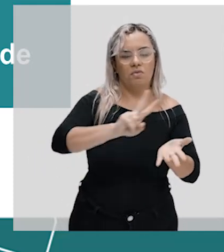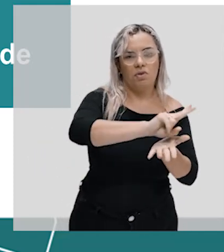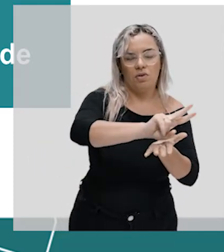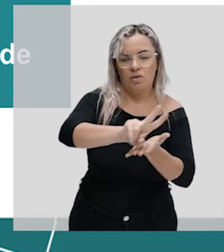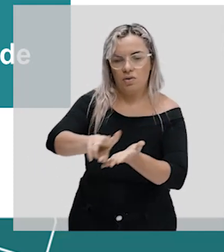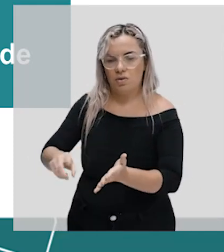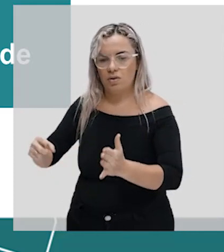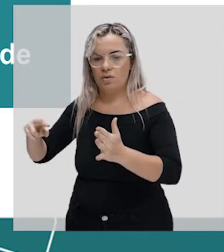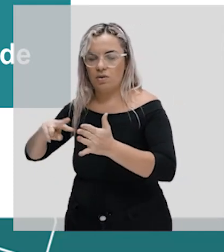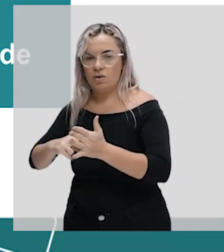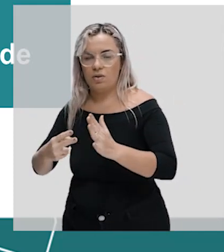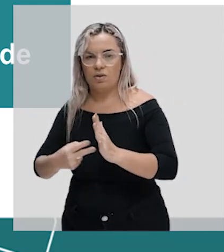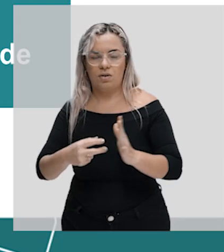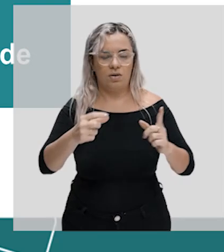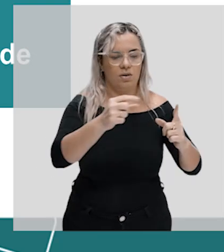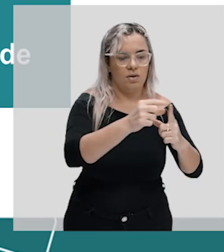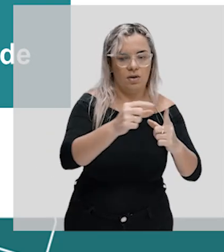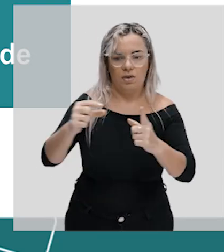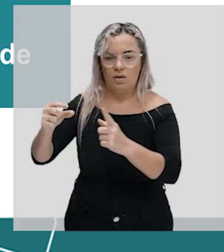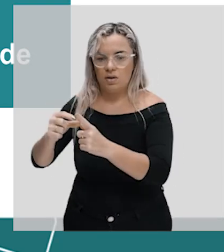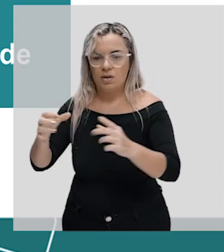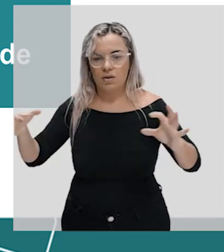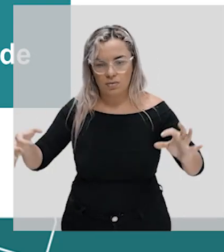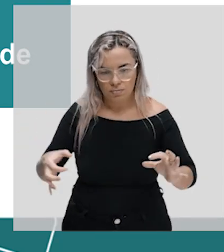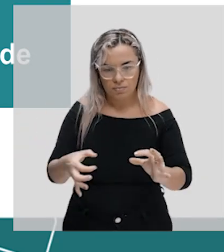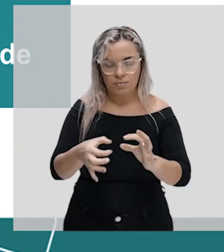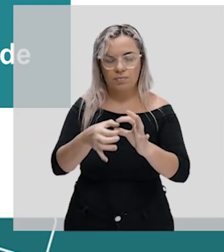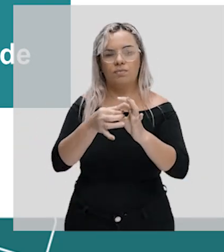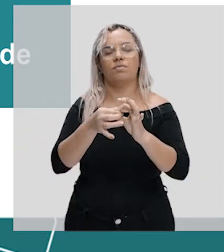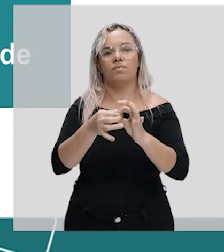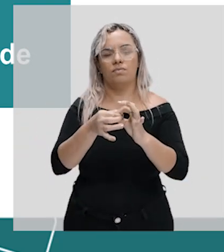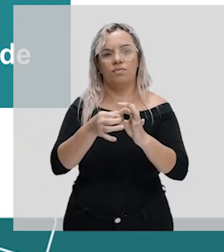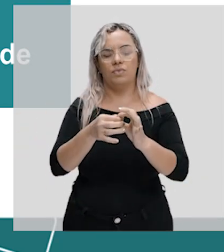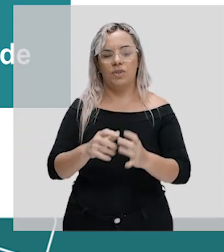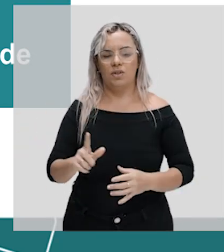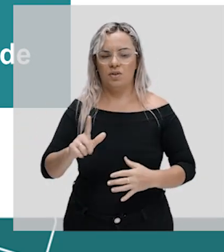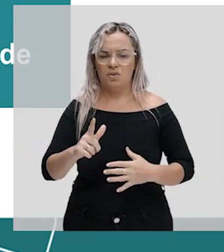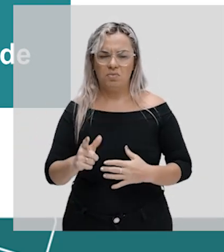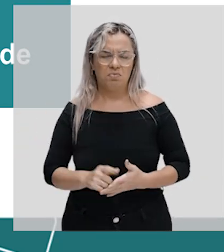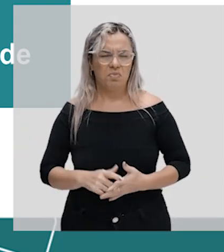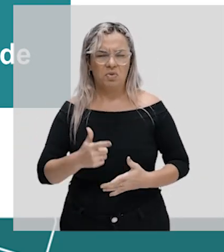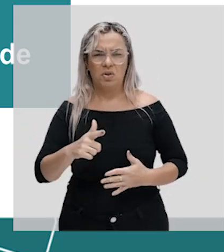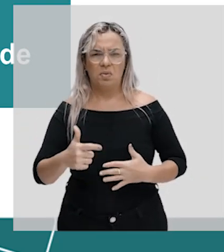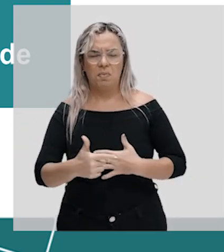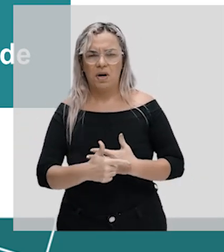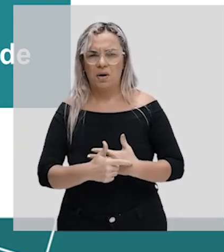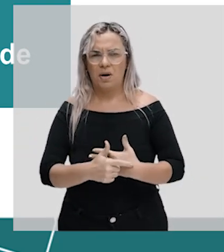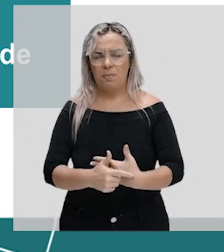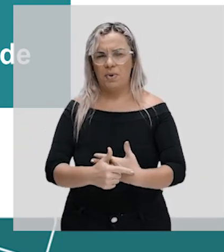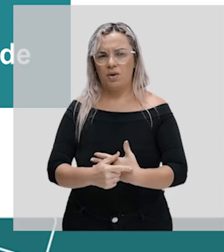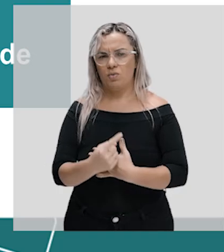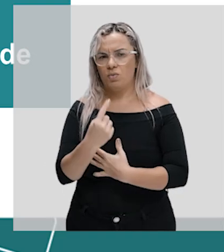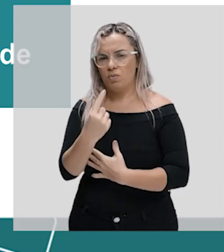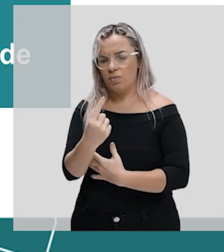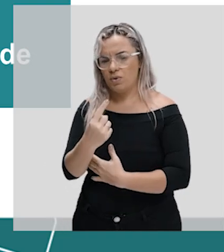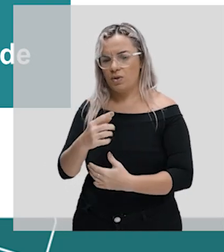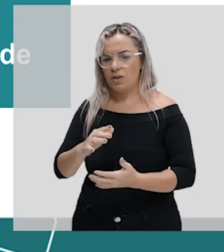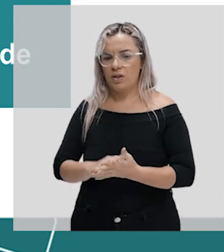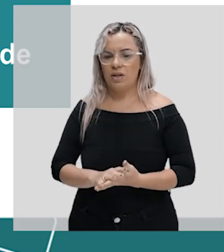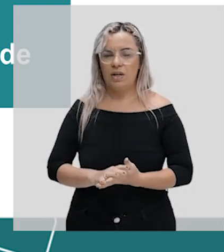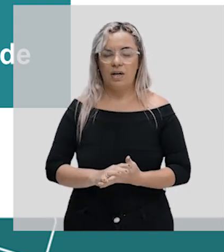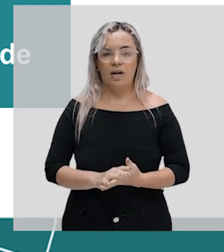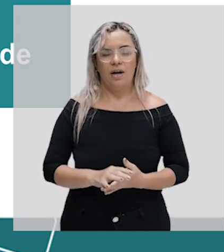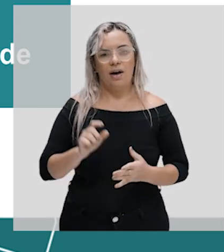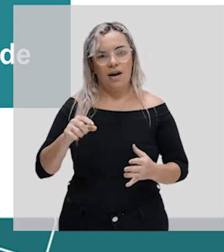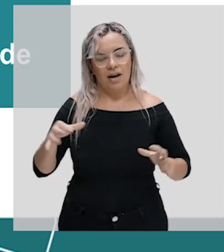sentidos entre as palavras que ela liga. E elas não exercem propriamente uma função, elas são consideradas conectivos,